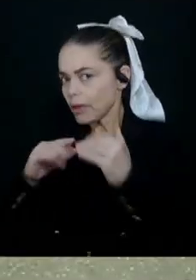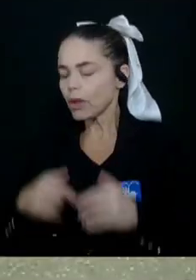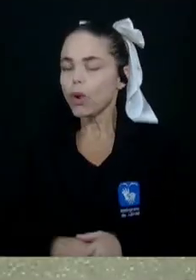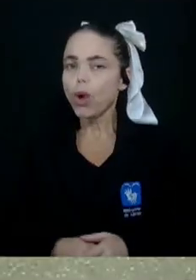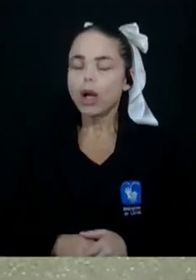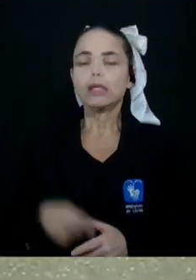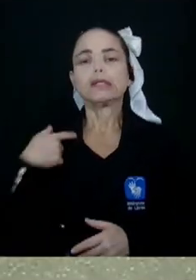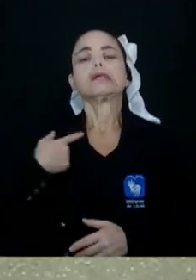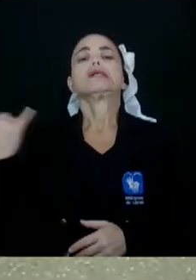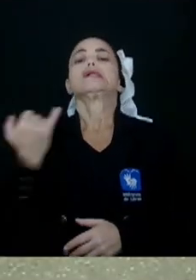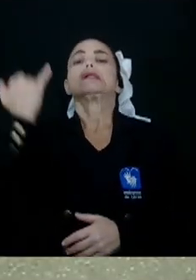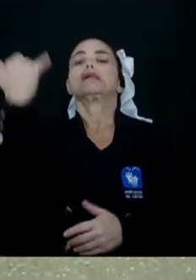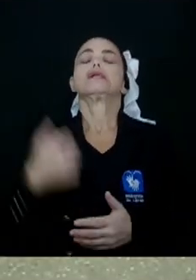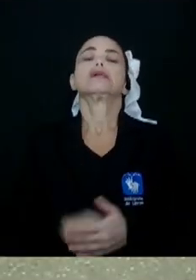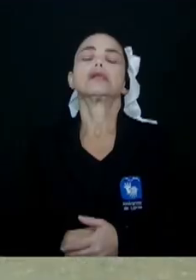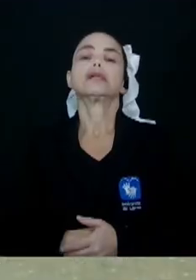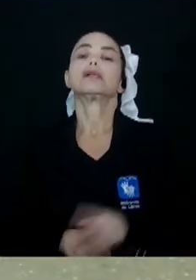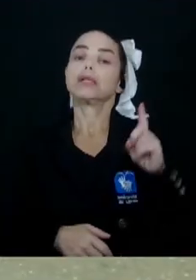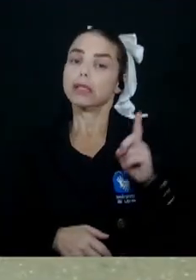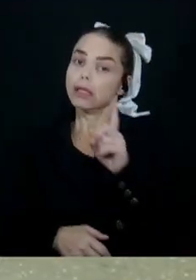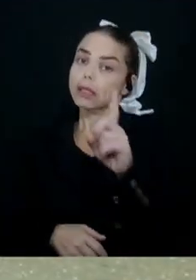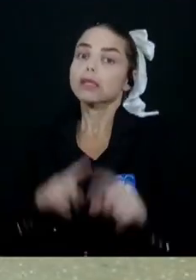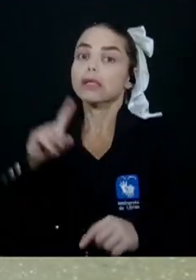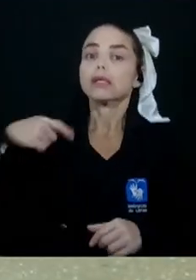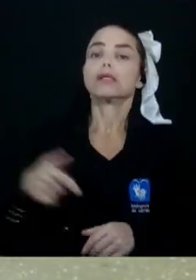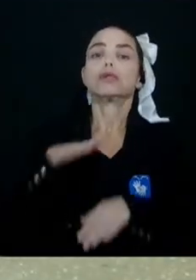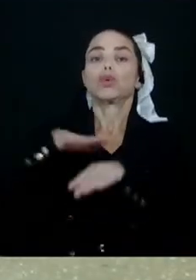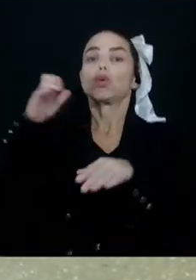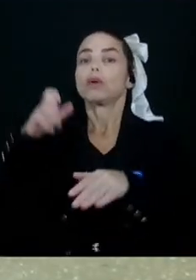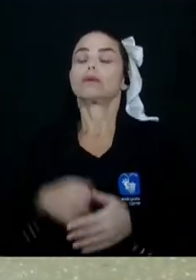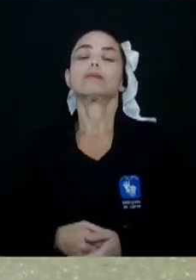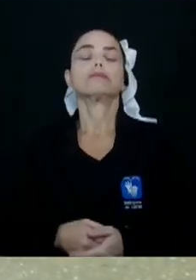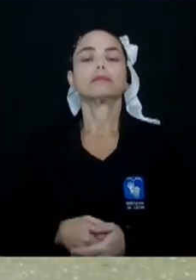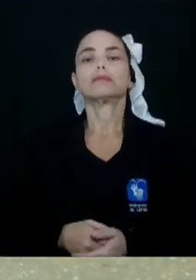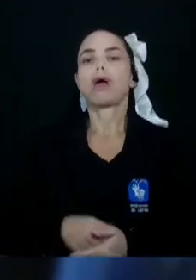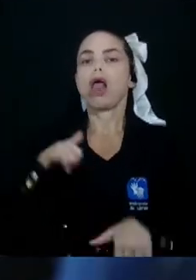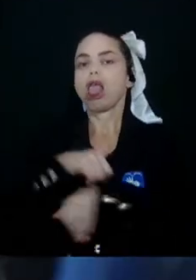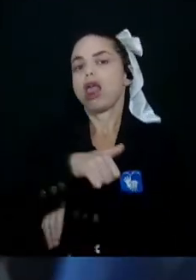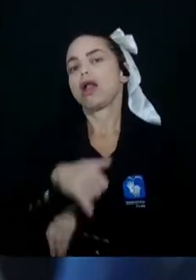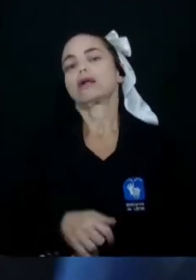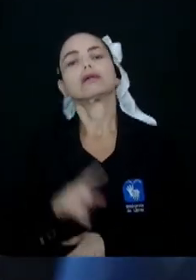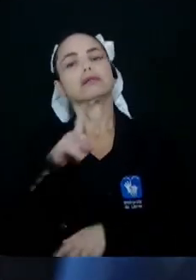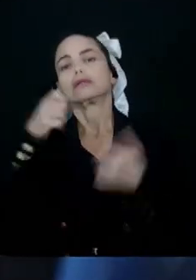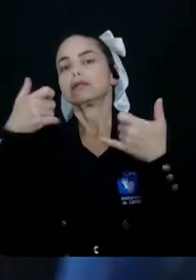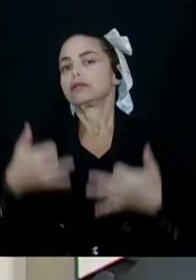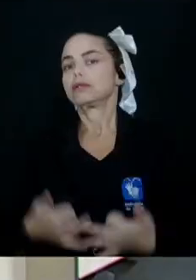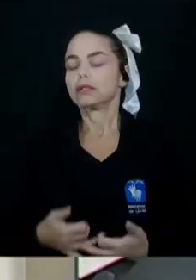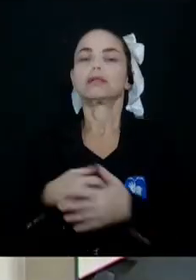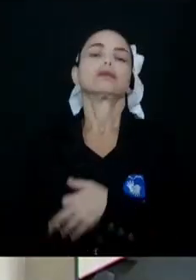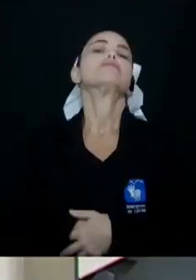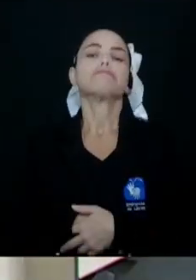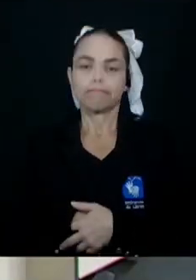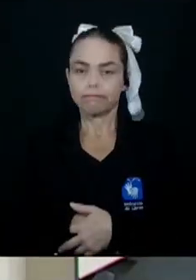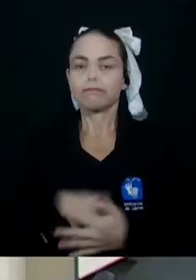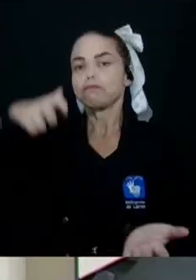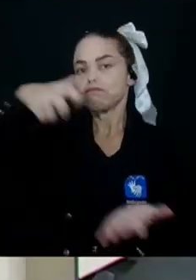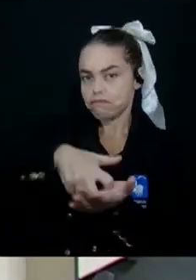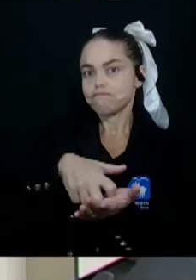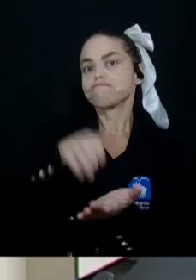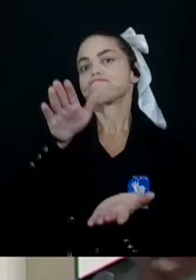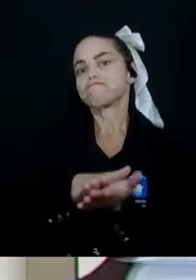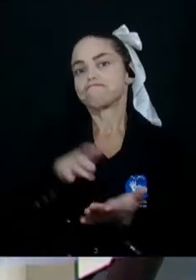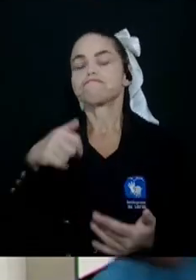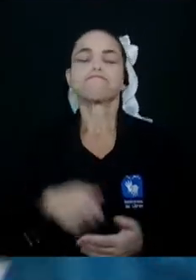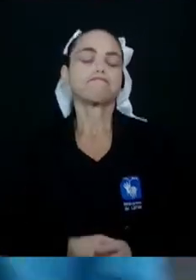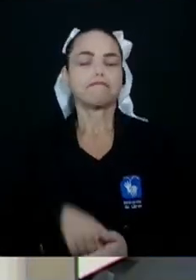importante comparecer após a convocação. A ausência não justificada pode gerar penalidades. Para aquelas pessoas que no